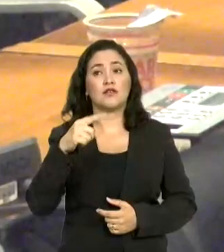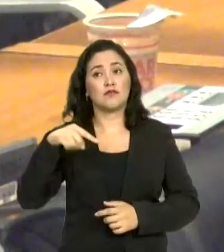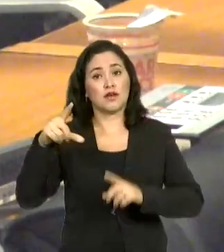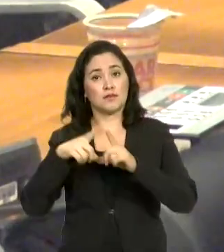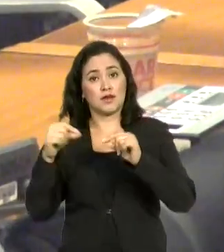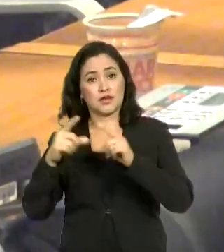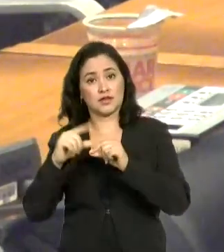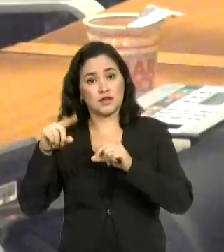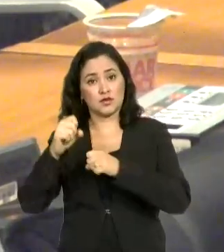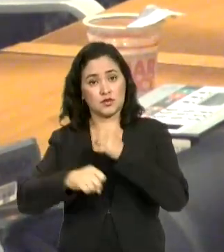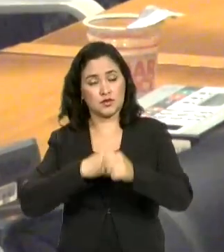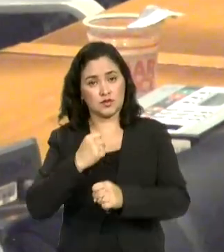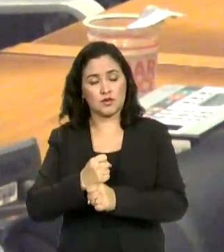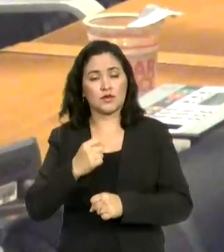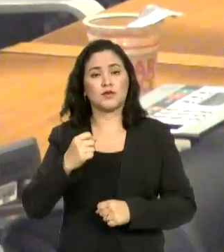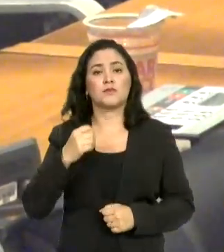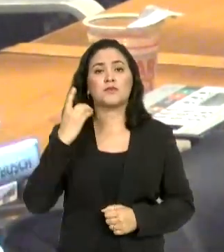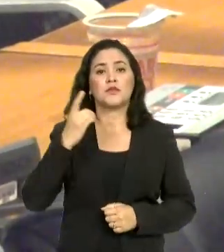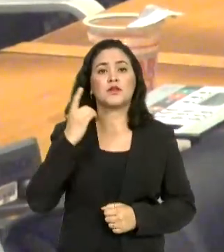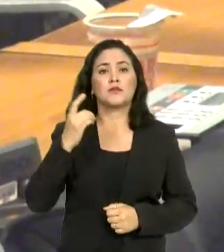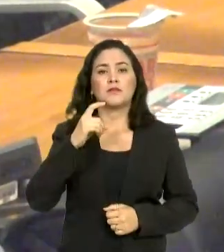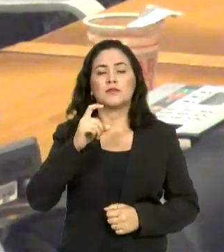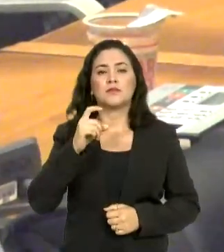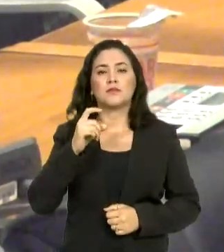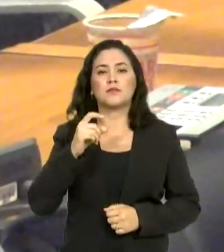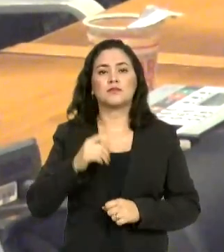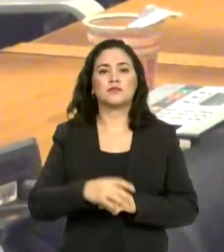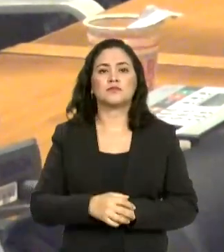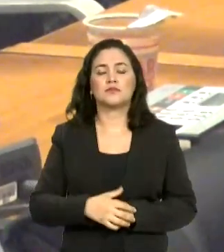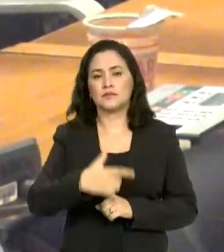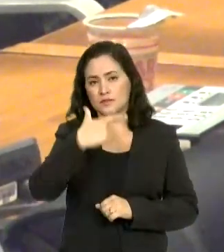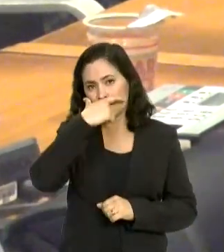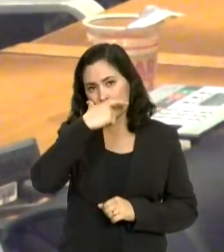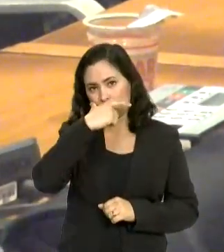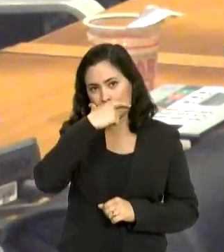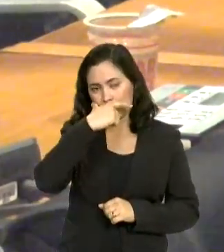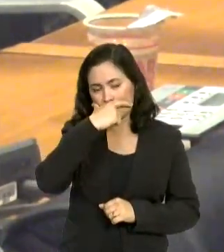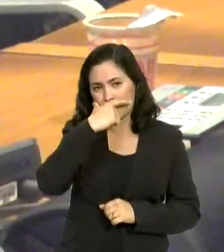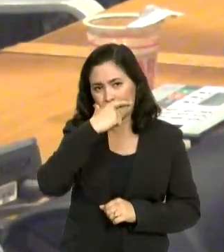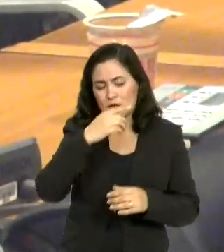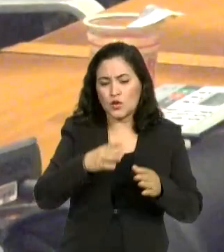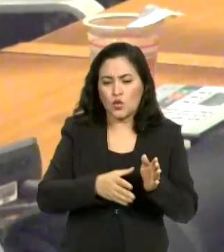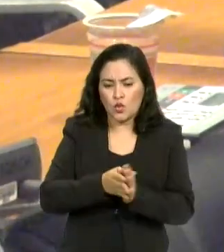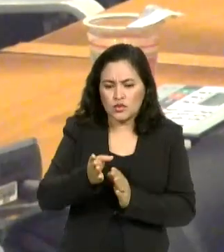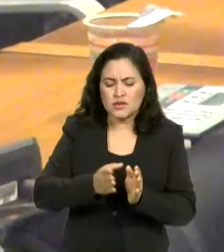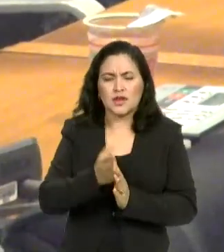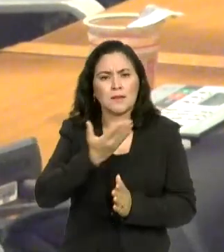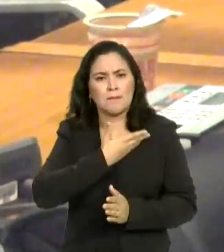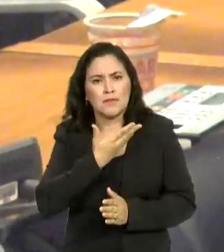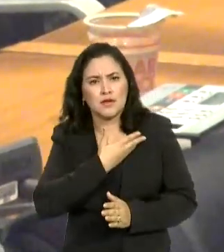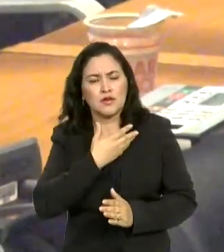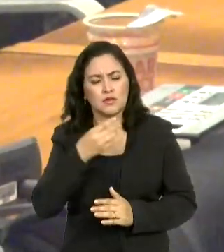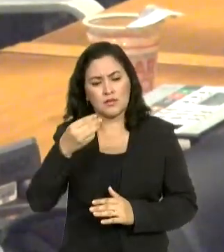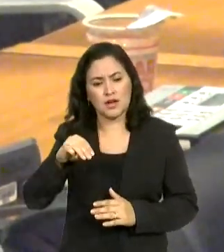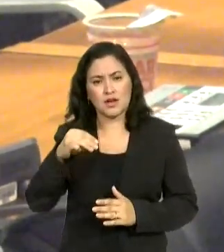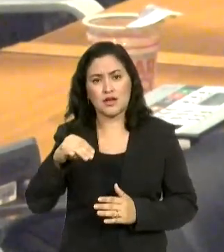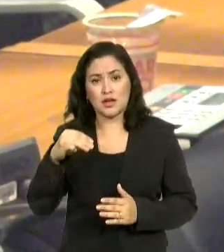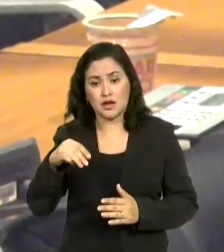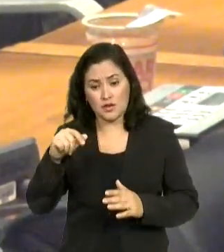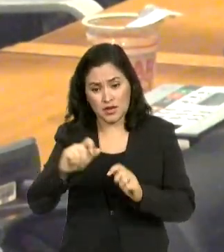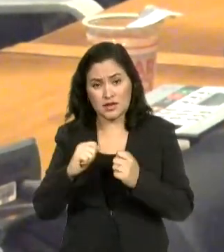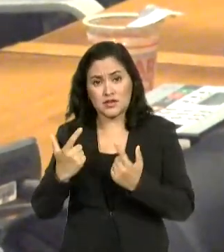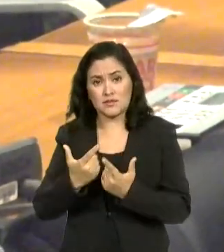Deputado César Pires, grande conselheiro, grande amigo. O Maranhão e essa casa perde muito com a